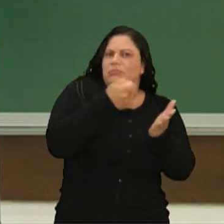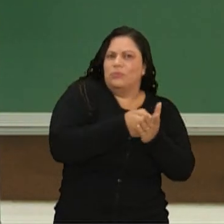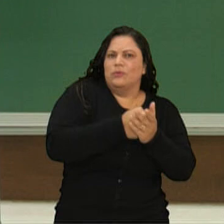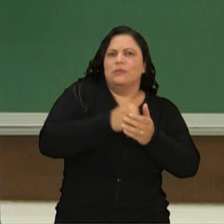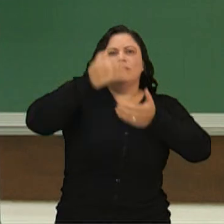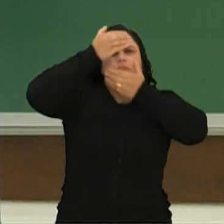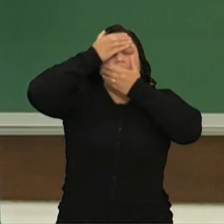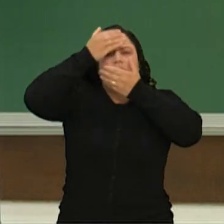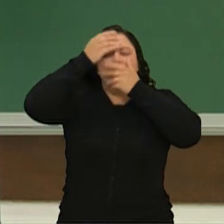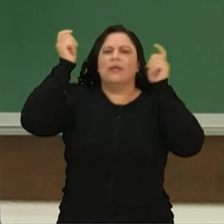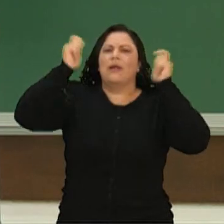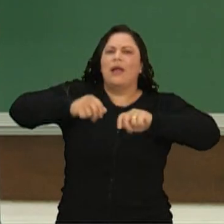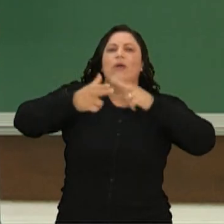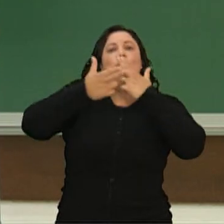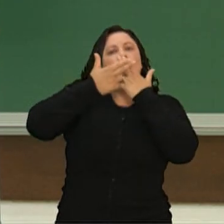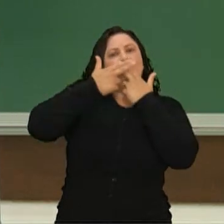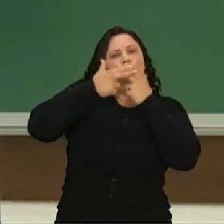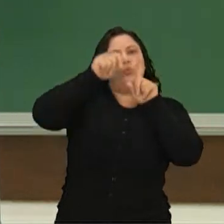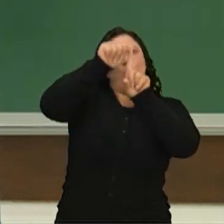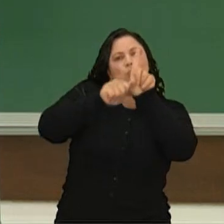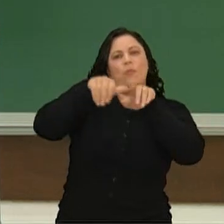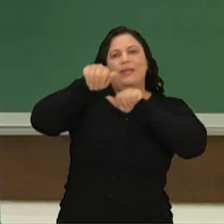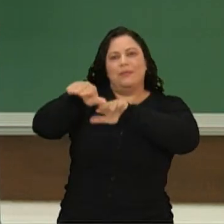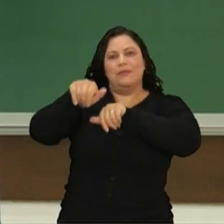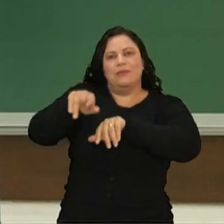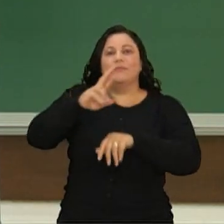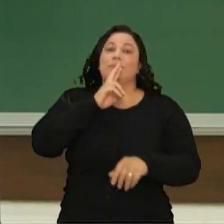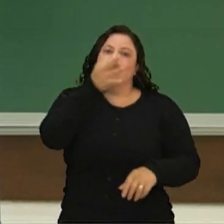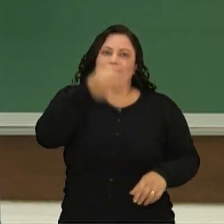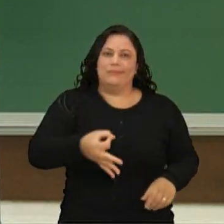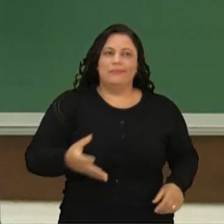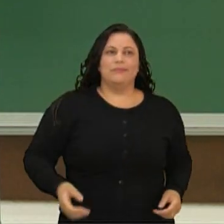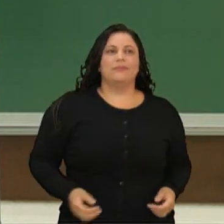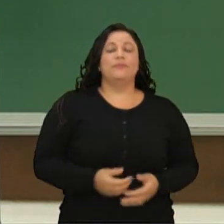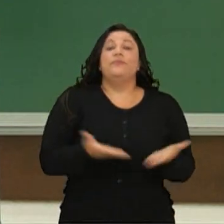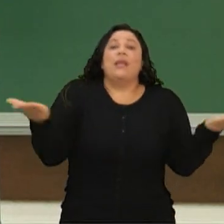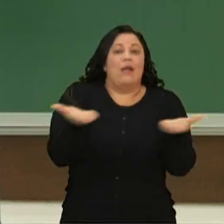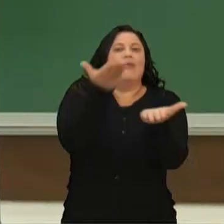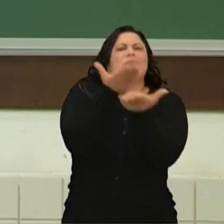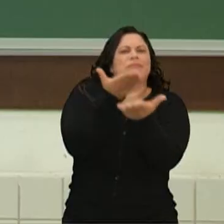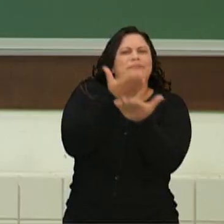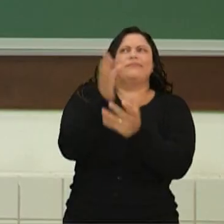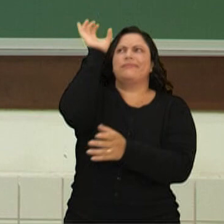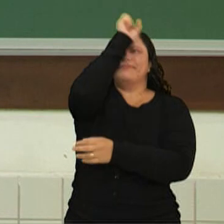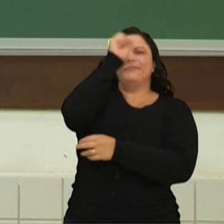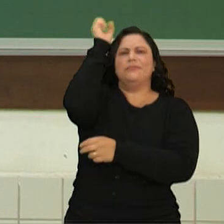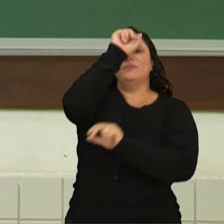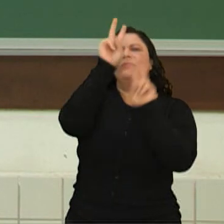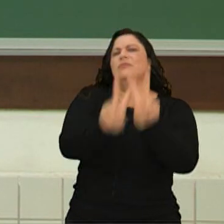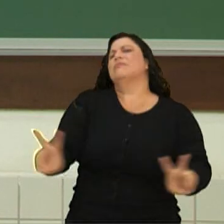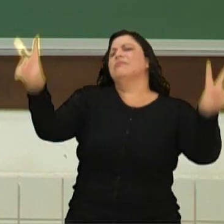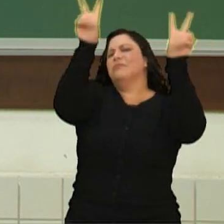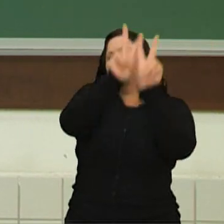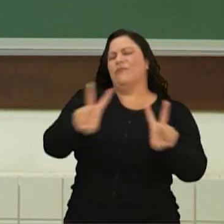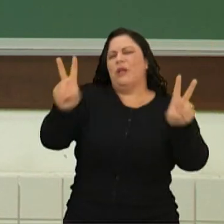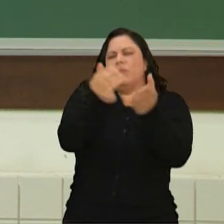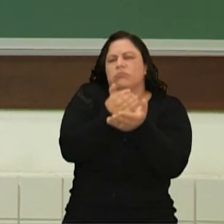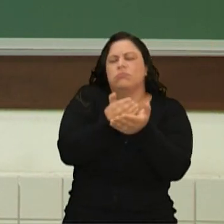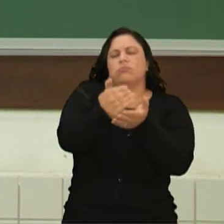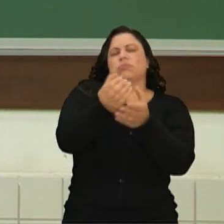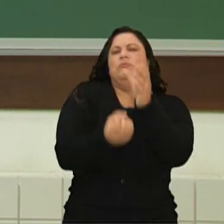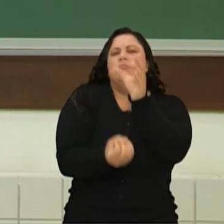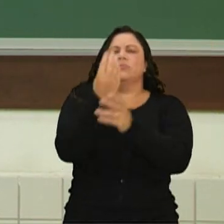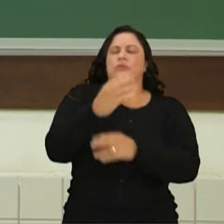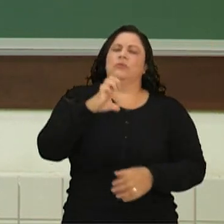o jejum no mês de setembro. Essa era a resposta correta. Nesta aula, aprendemos que são valores e princípios éticos e morais das